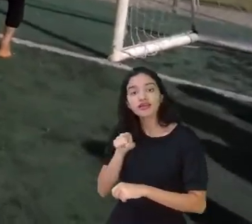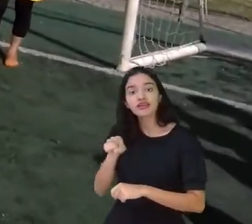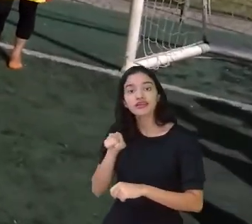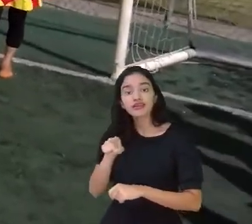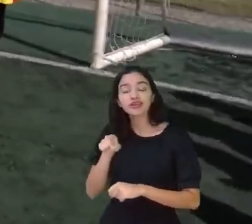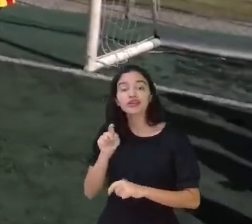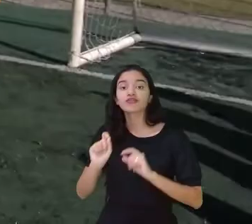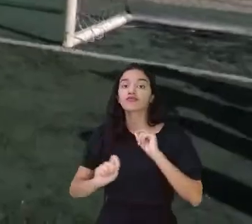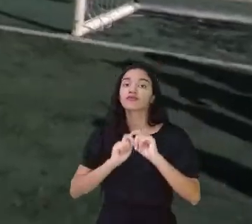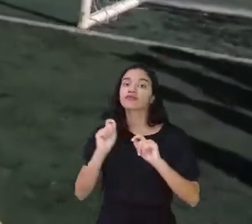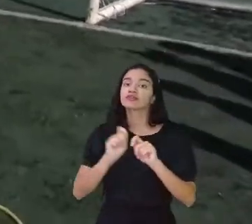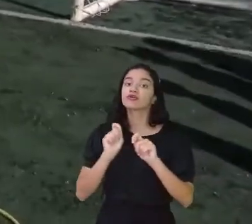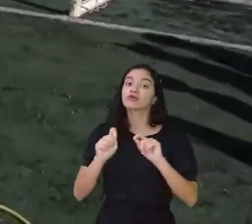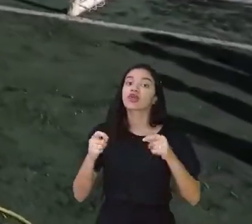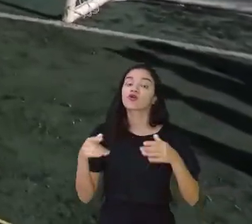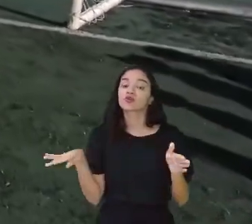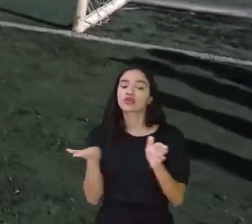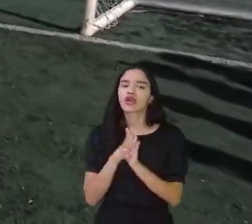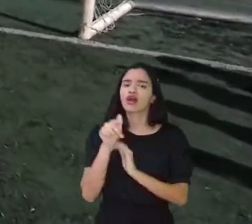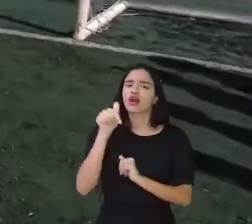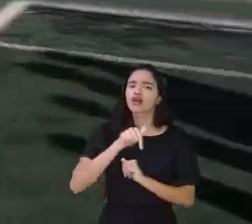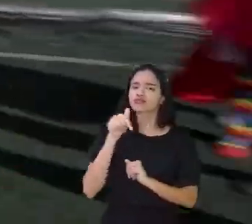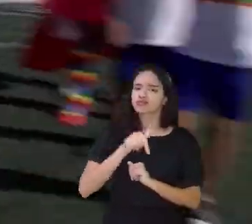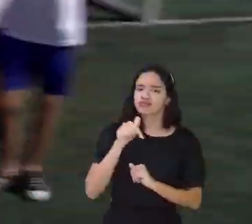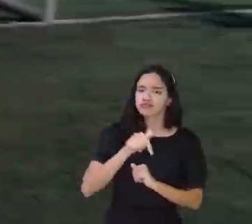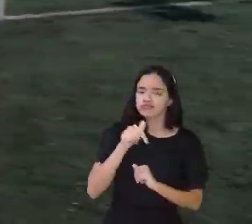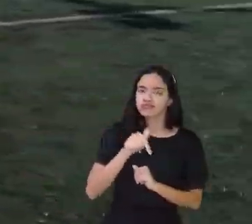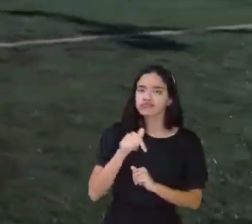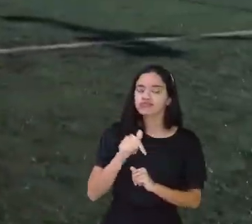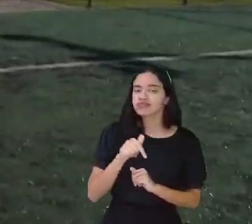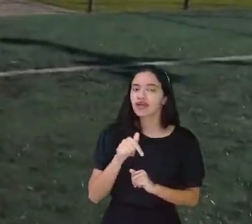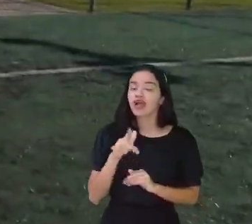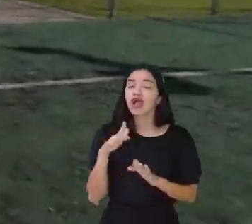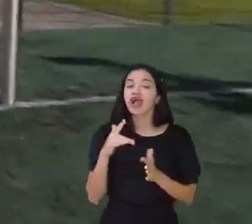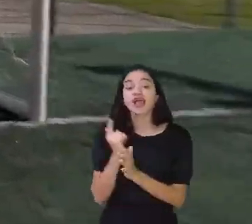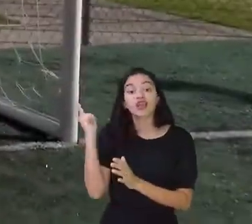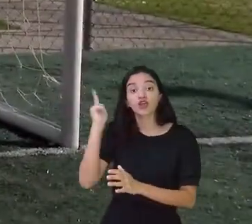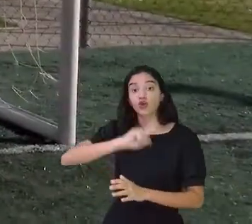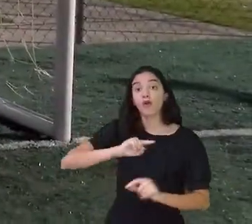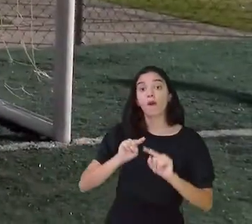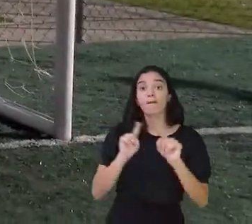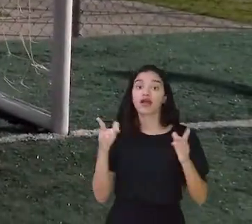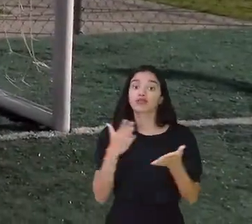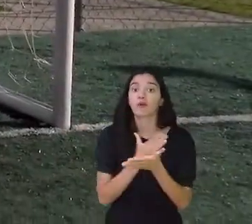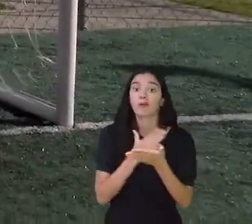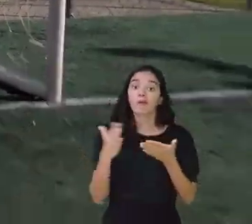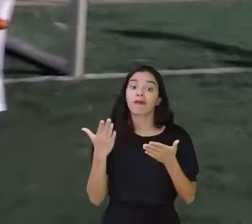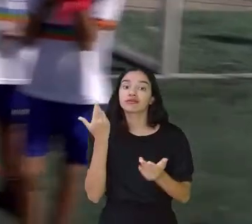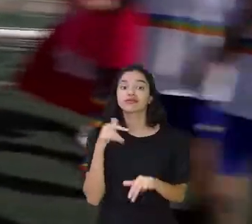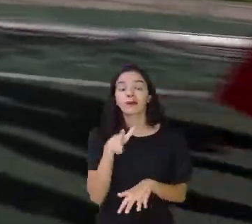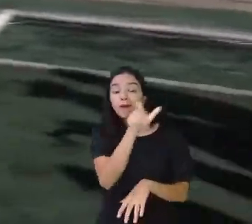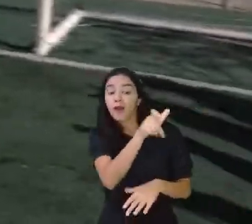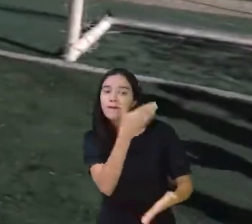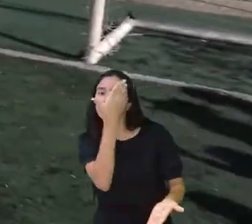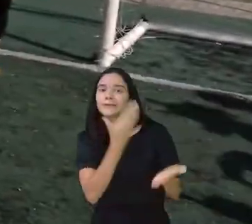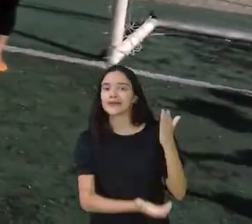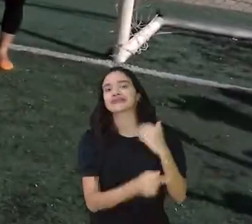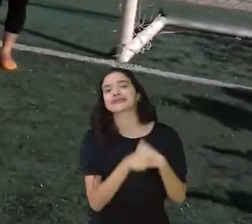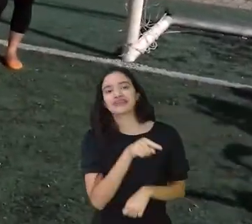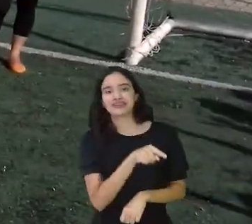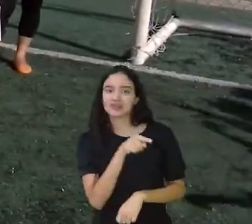colocar. Quando chegar aqui, ela lá, né? Ganhou. Não, mas agora é. Começa com o perdedor. A e regra é essa.